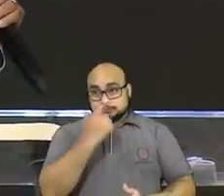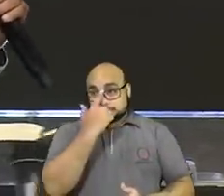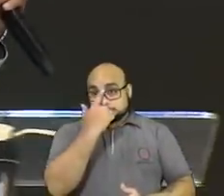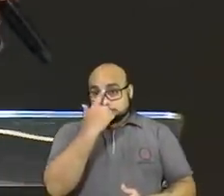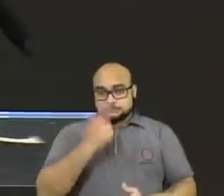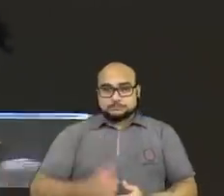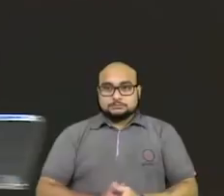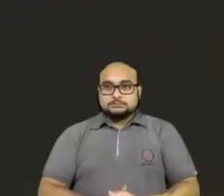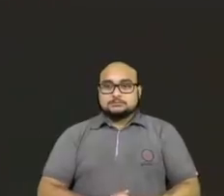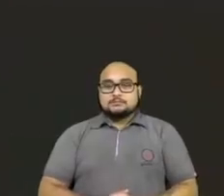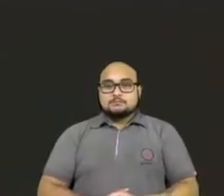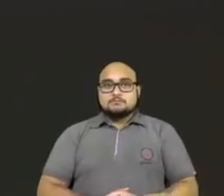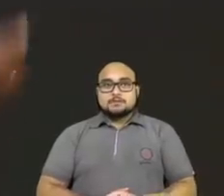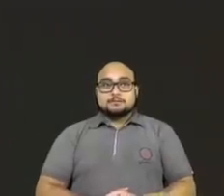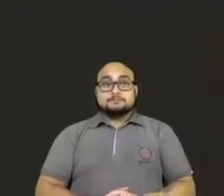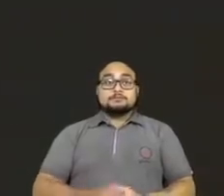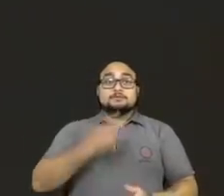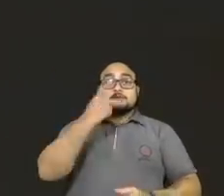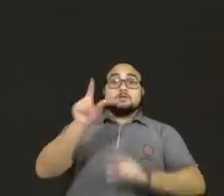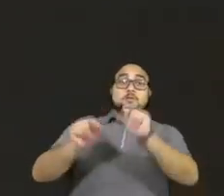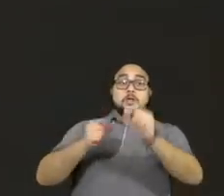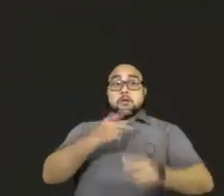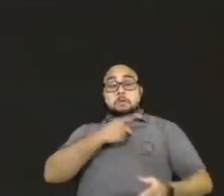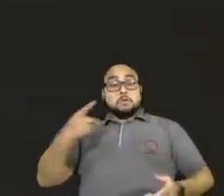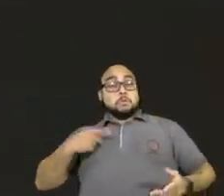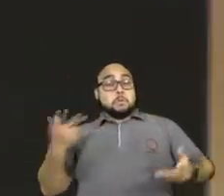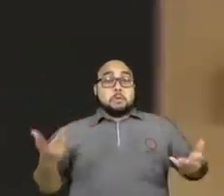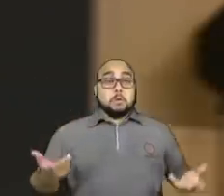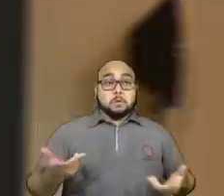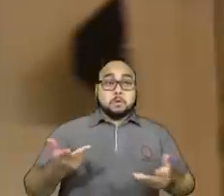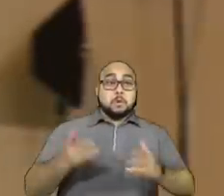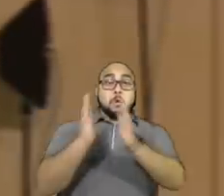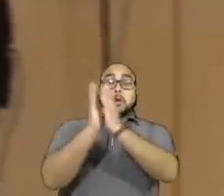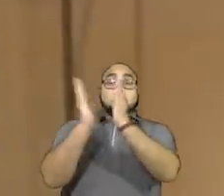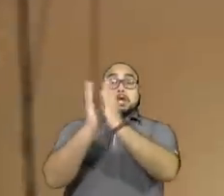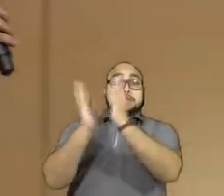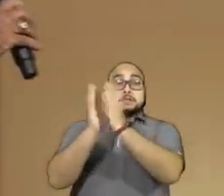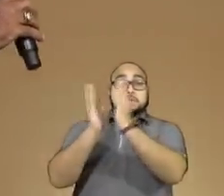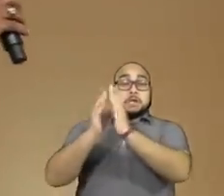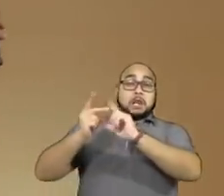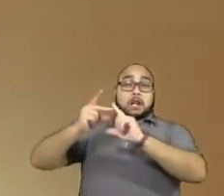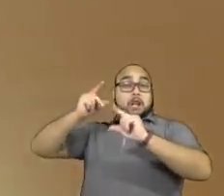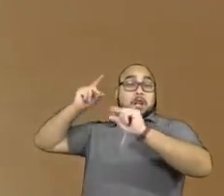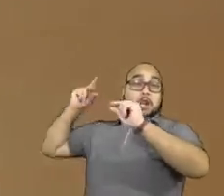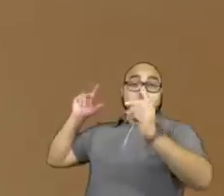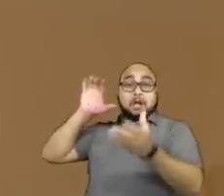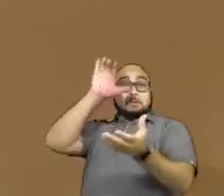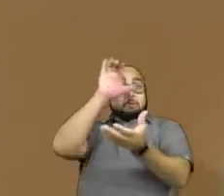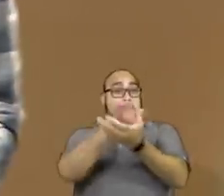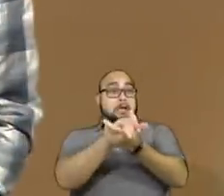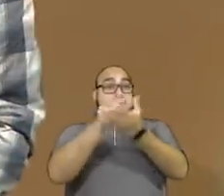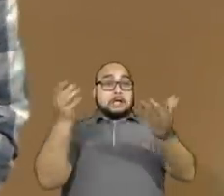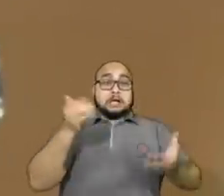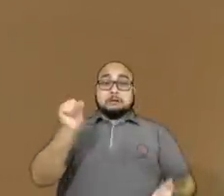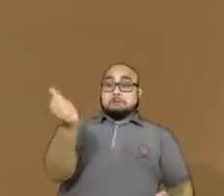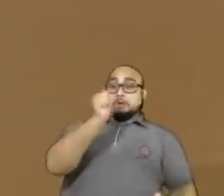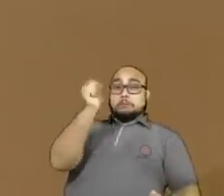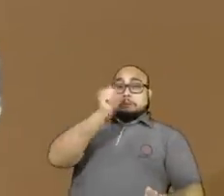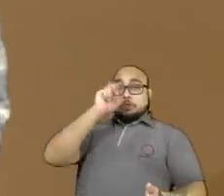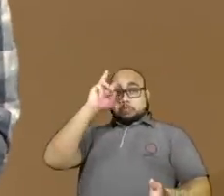Diz você, ah, pastor, estou falando em tese. Eu estou orando há tanto tempo, meu marido toma da número 1 até a